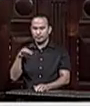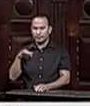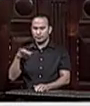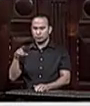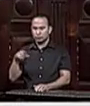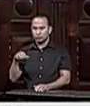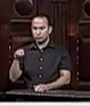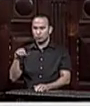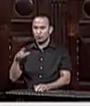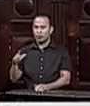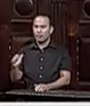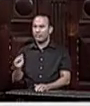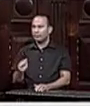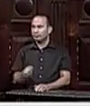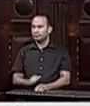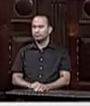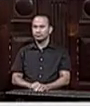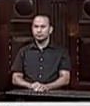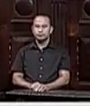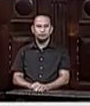vice-governador Darcy Ribeiro,